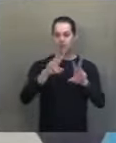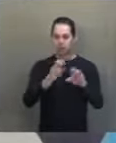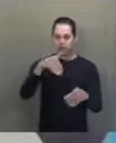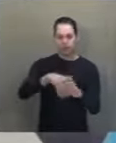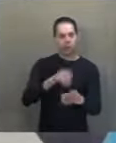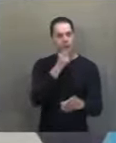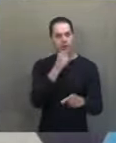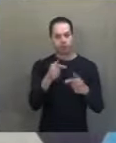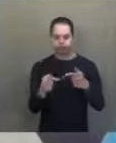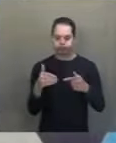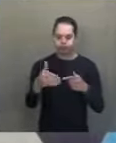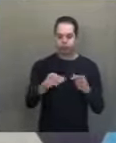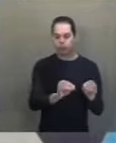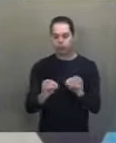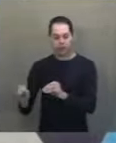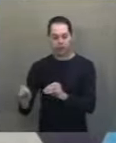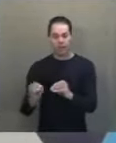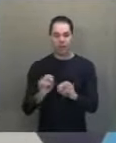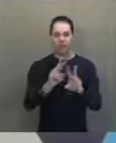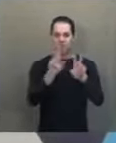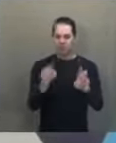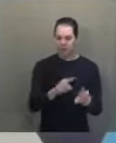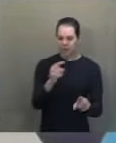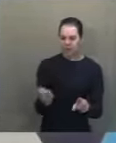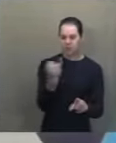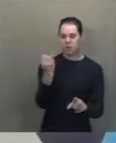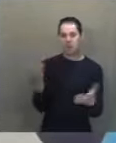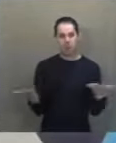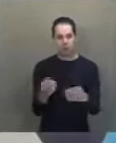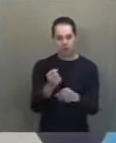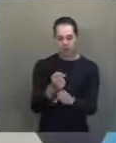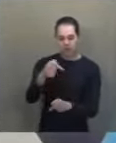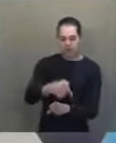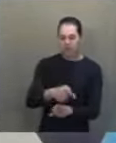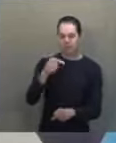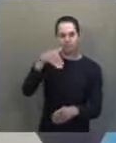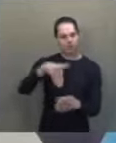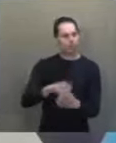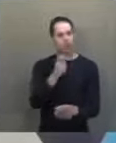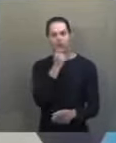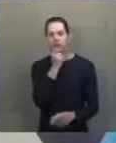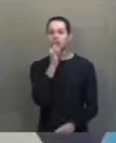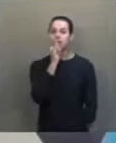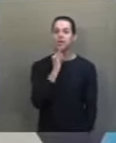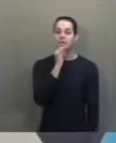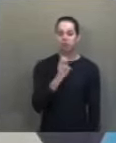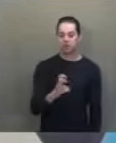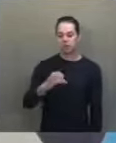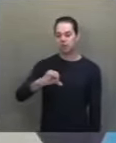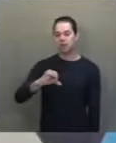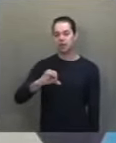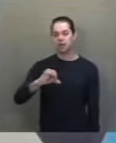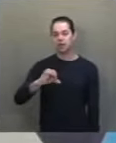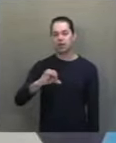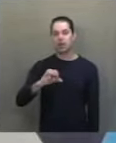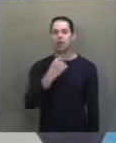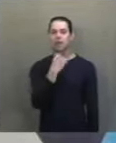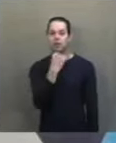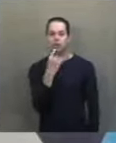importantes não conseguimos votar esse ano. Eu destaco aqui o veto 59, da pobreza